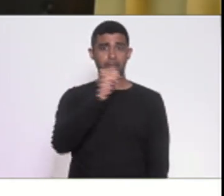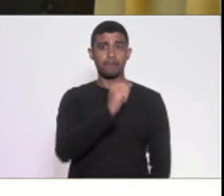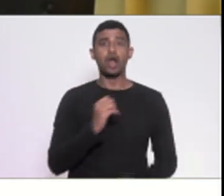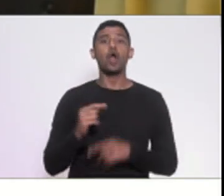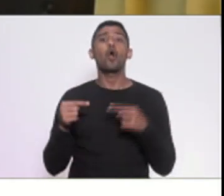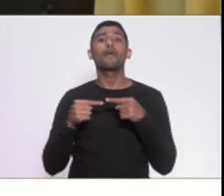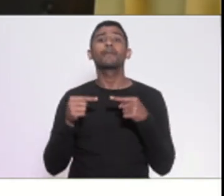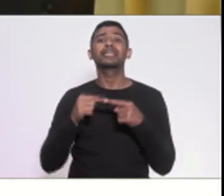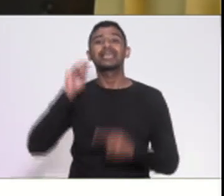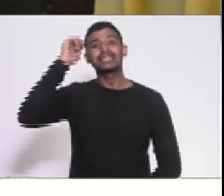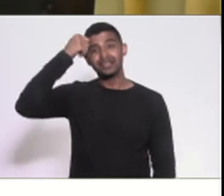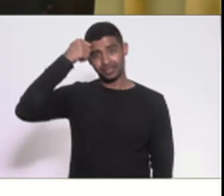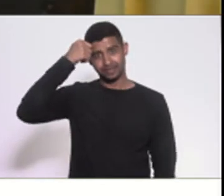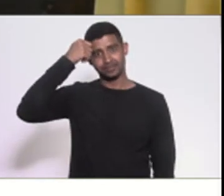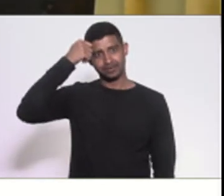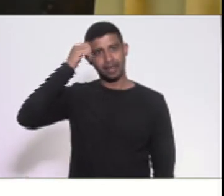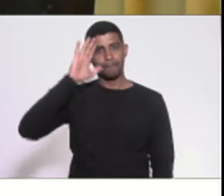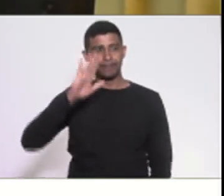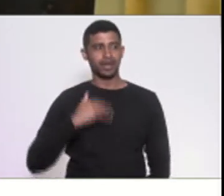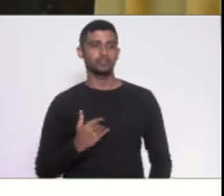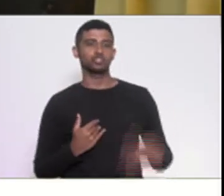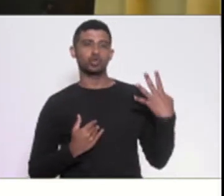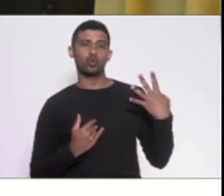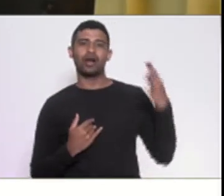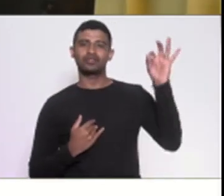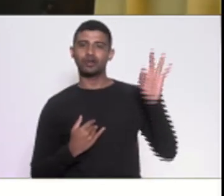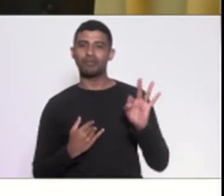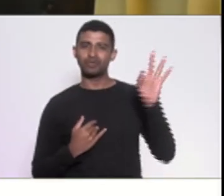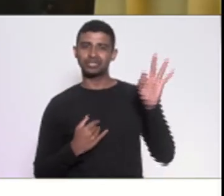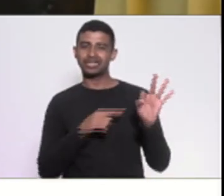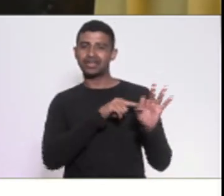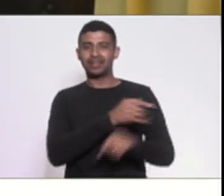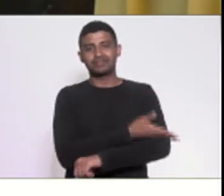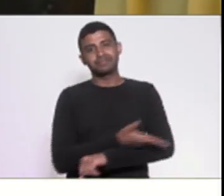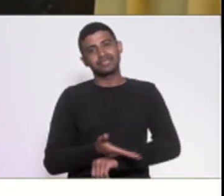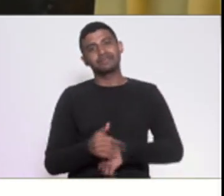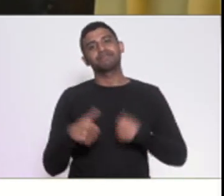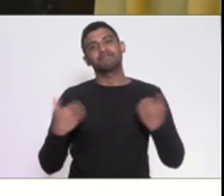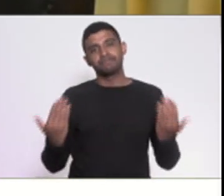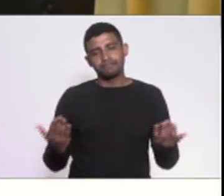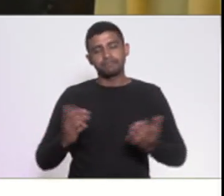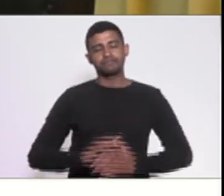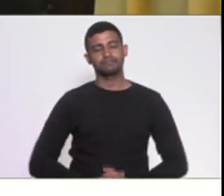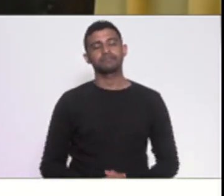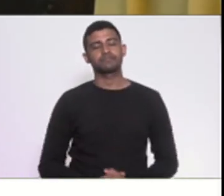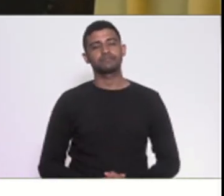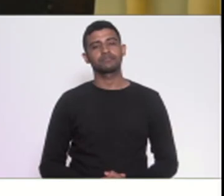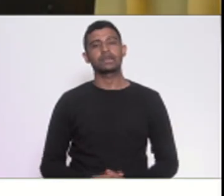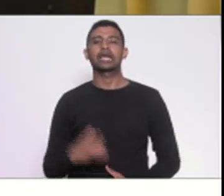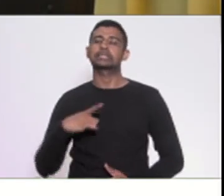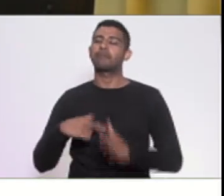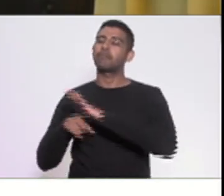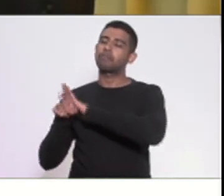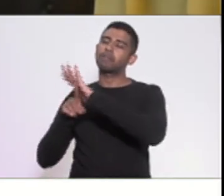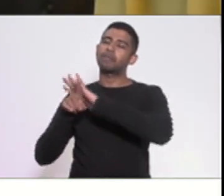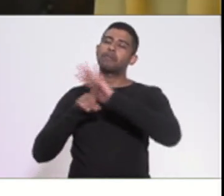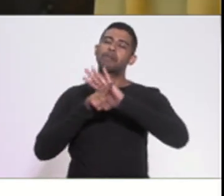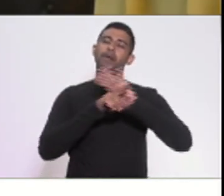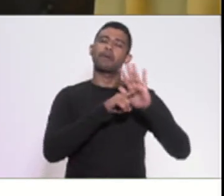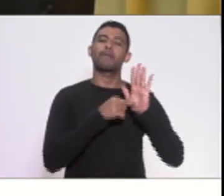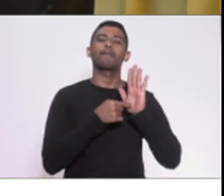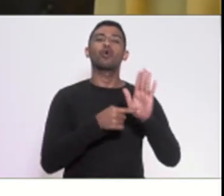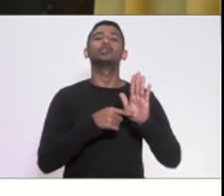negras, contra 4% que são consideradas não pretas, né? O levantamento apontou também